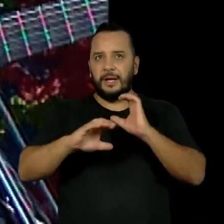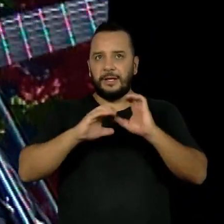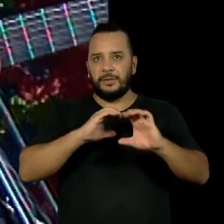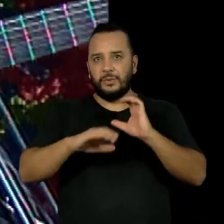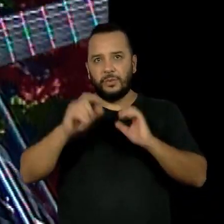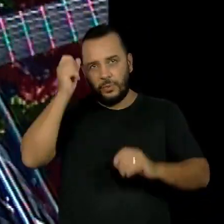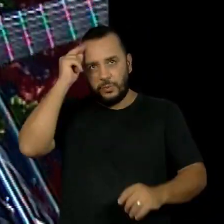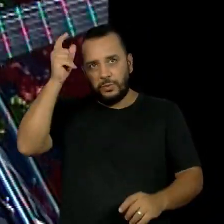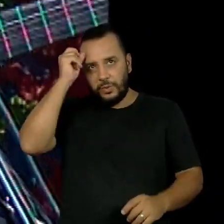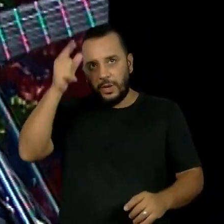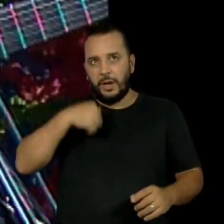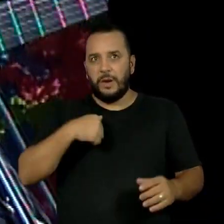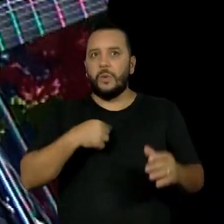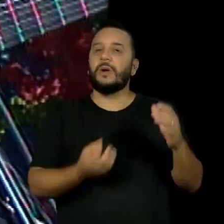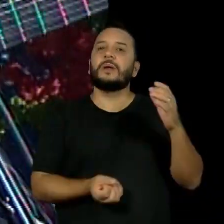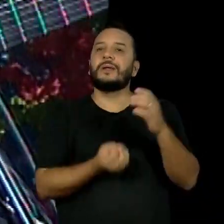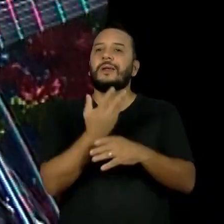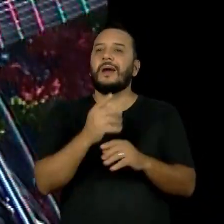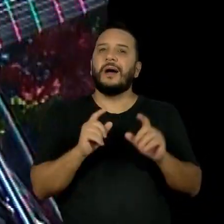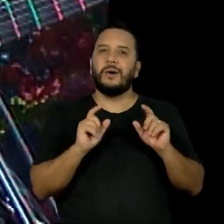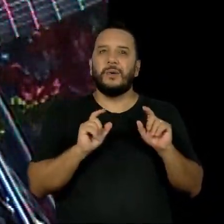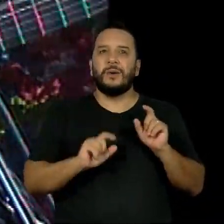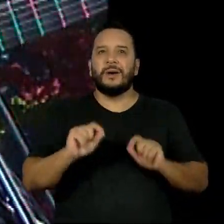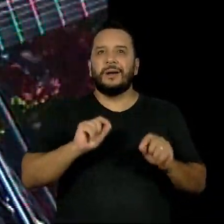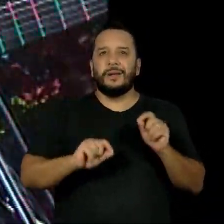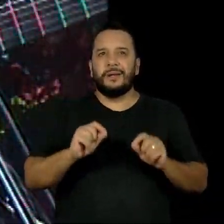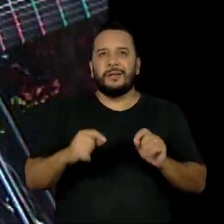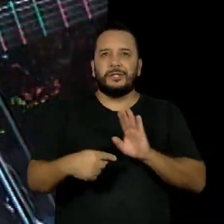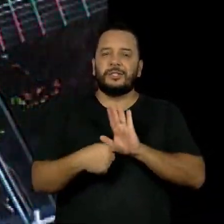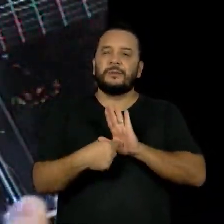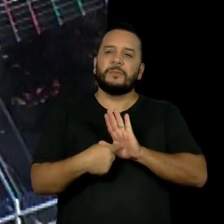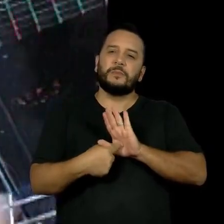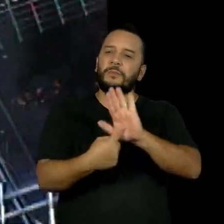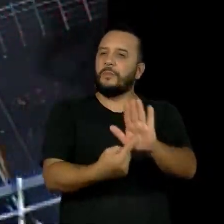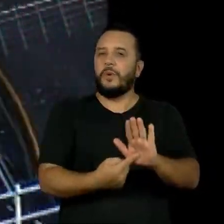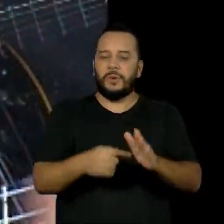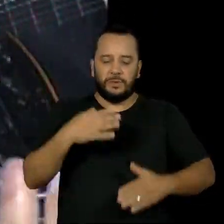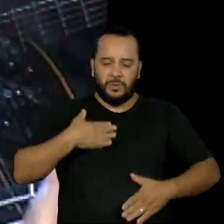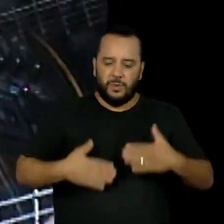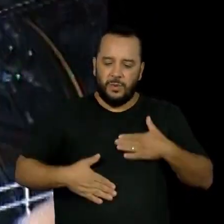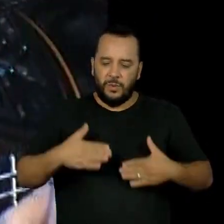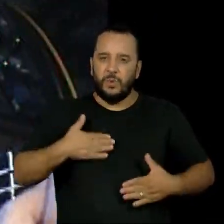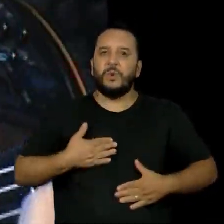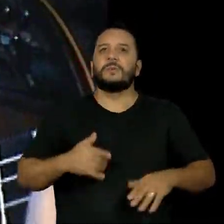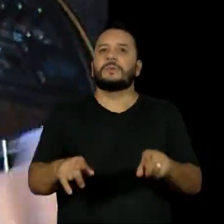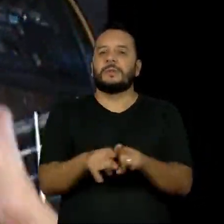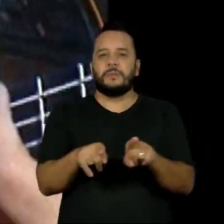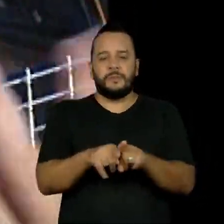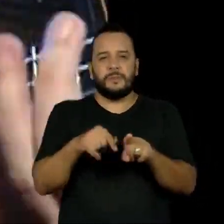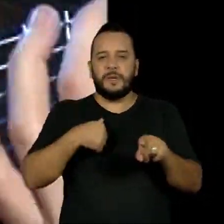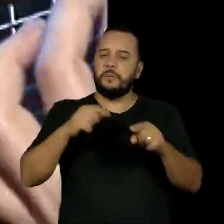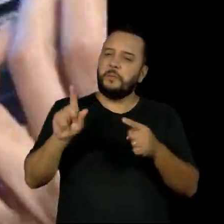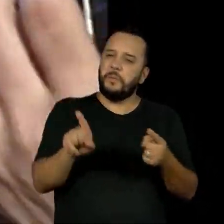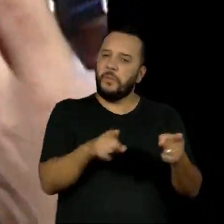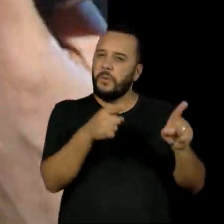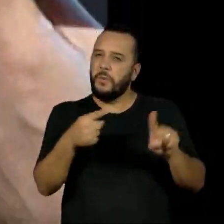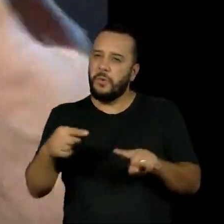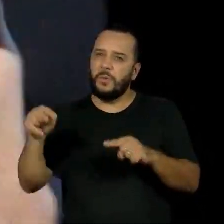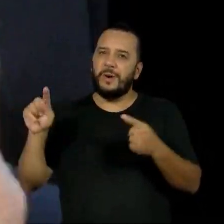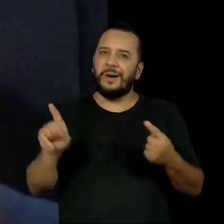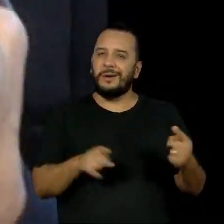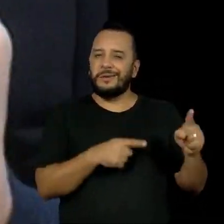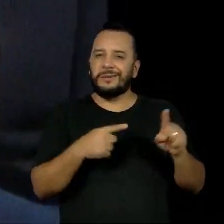gutural, desenvolver a inconfundível expressão física e a envolvente sonoridade musical que